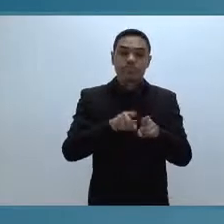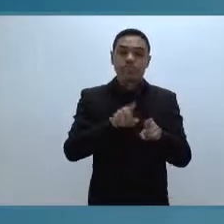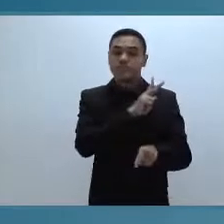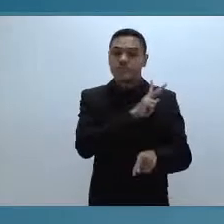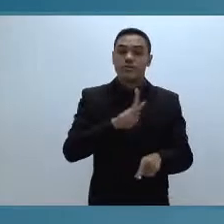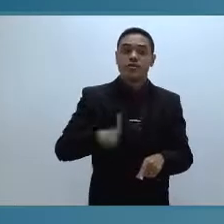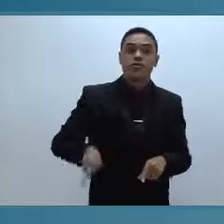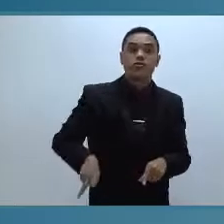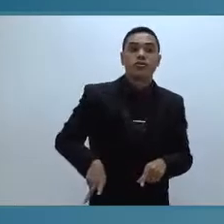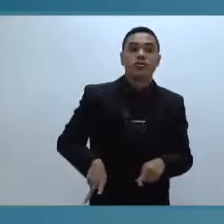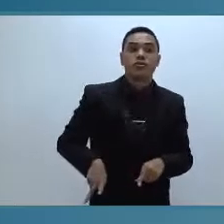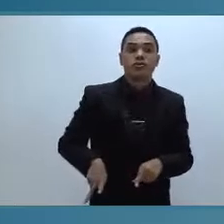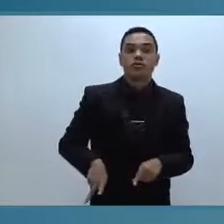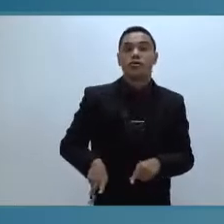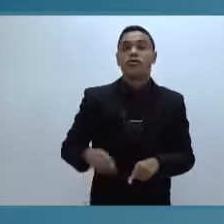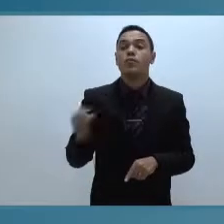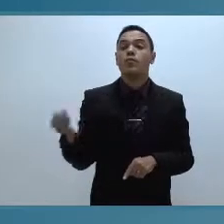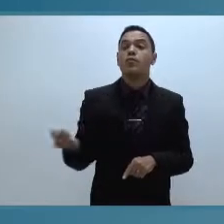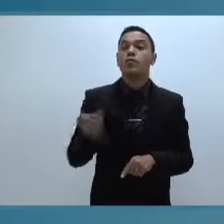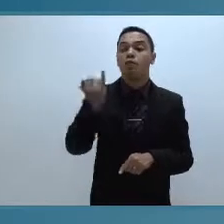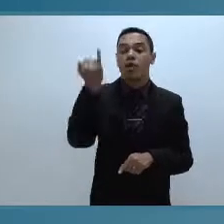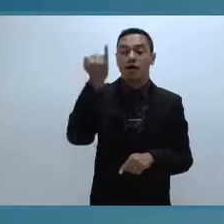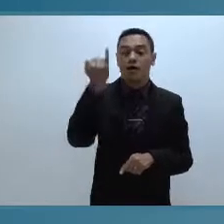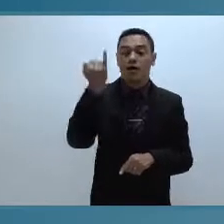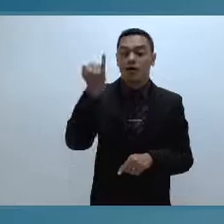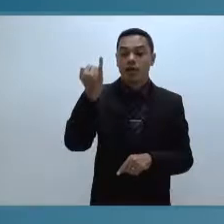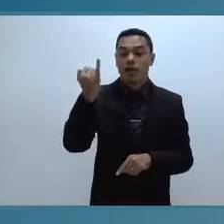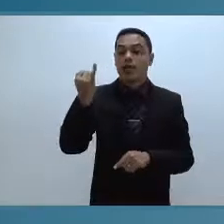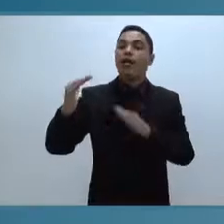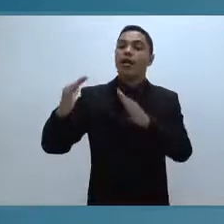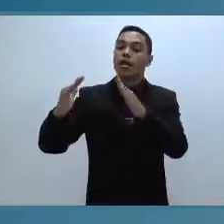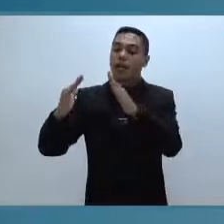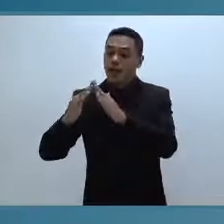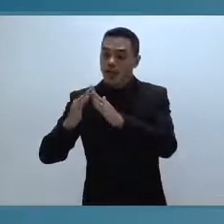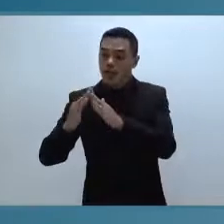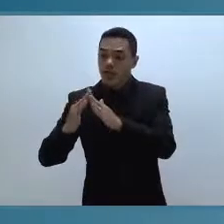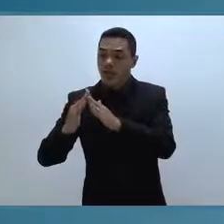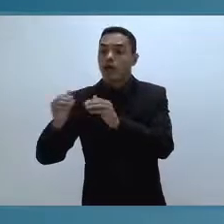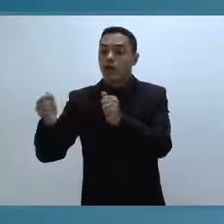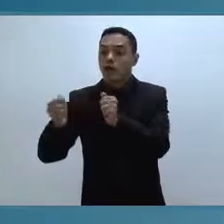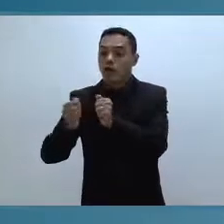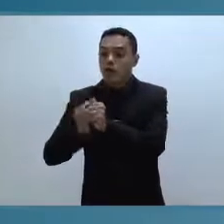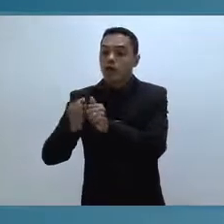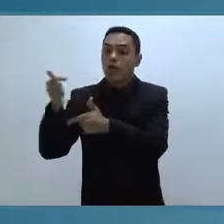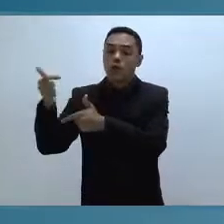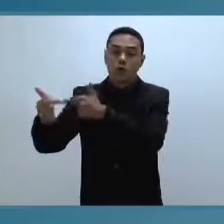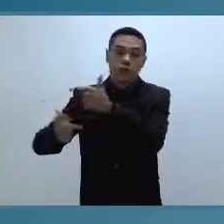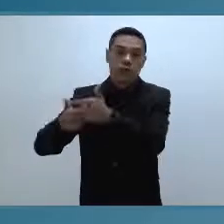município onde exercem suas funções. Dificilmente